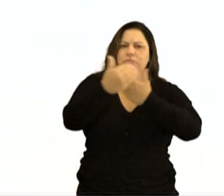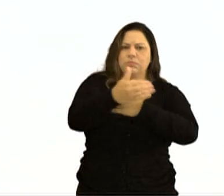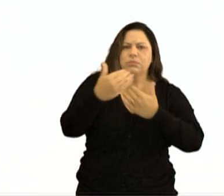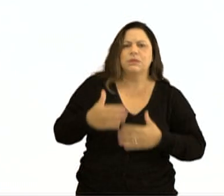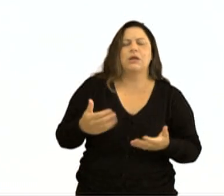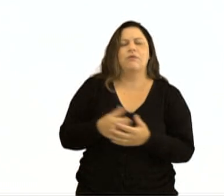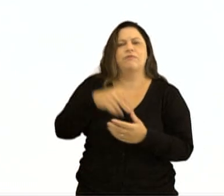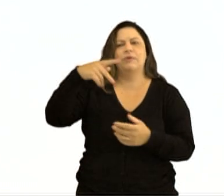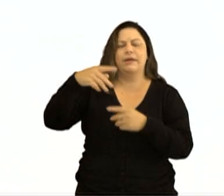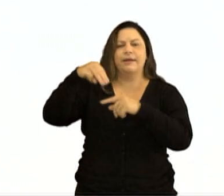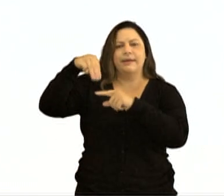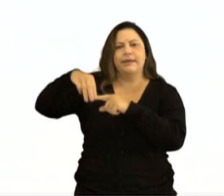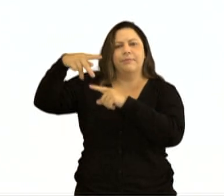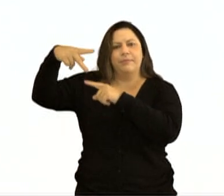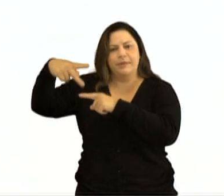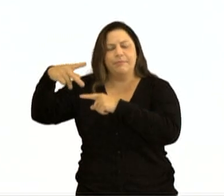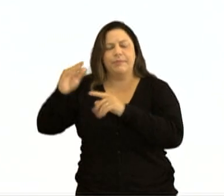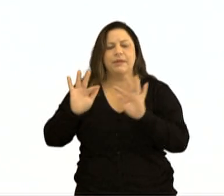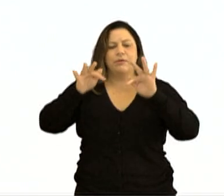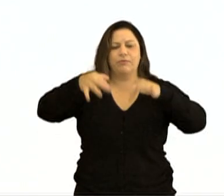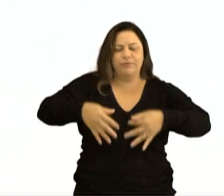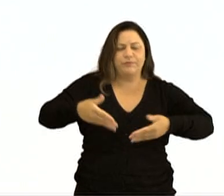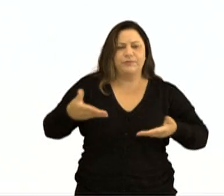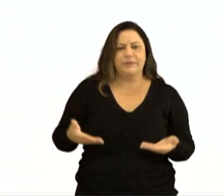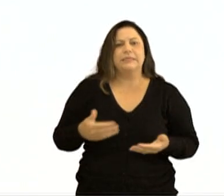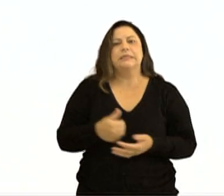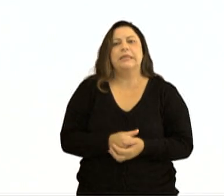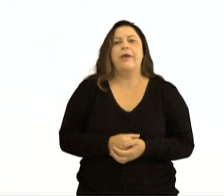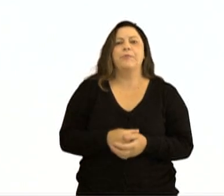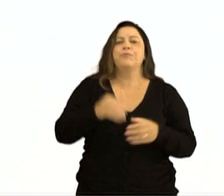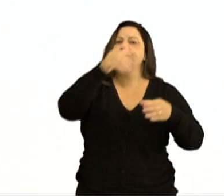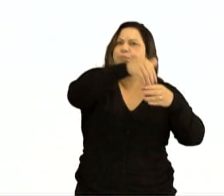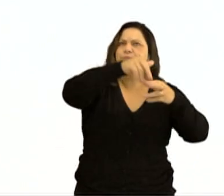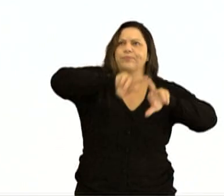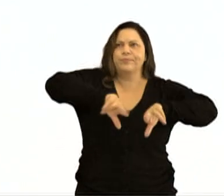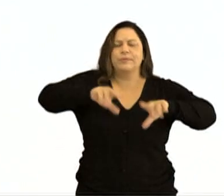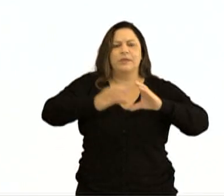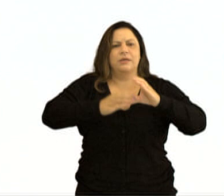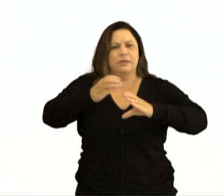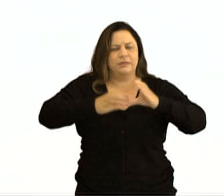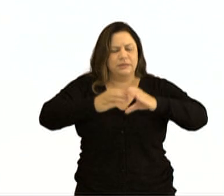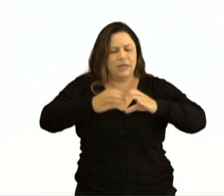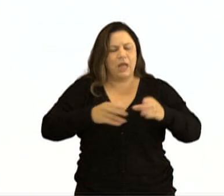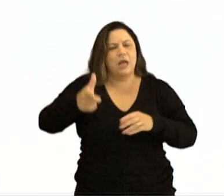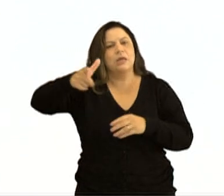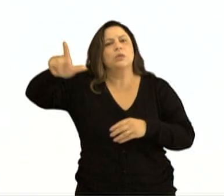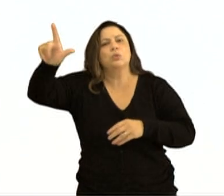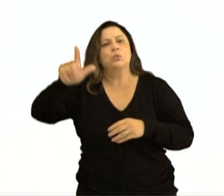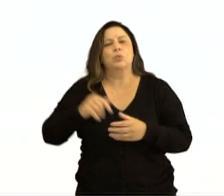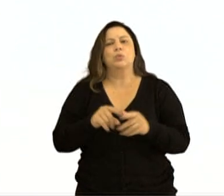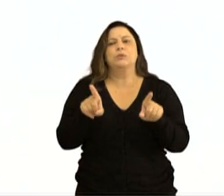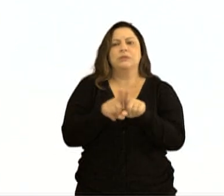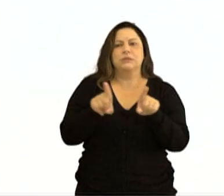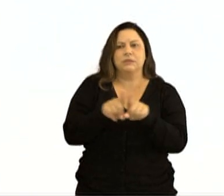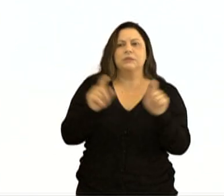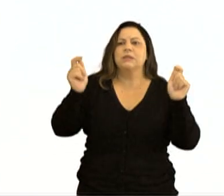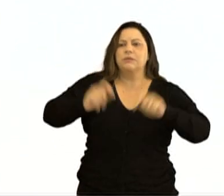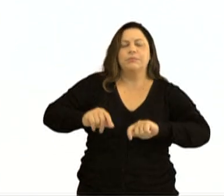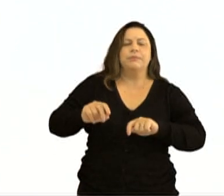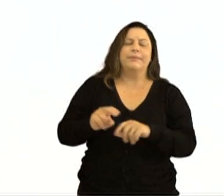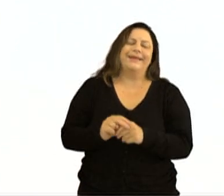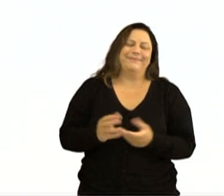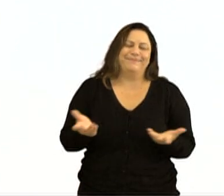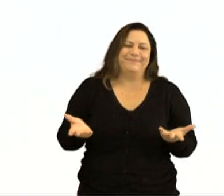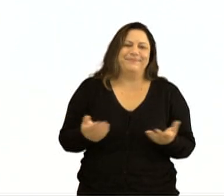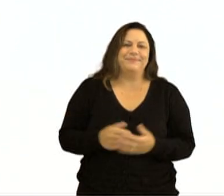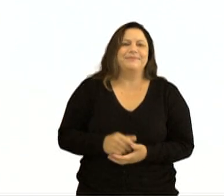que outra para fazer a média final, por exemplo, de um candidato. E outras aplicações que a gente pode fazer que vão ser